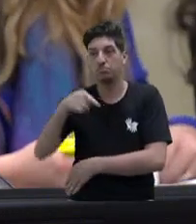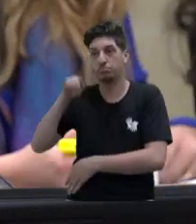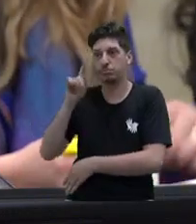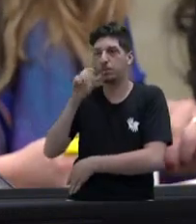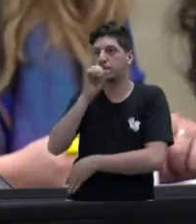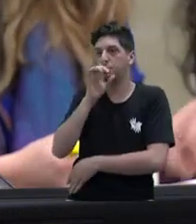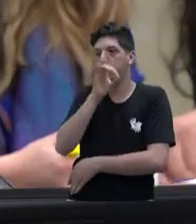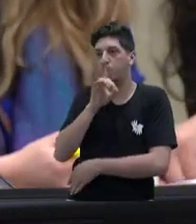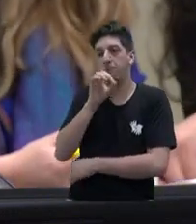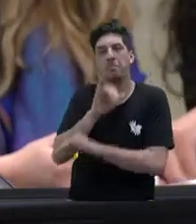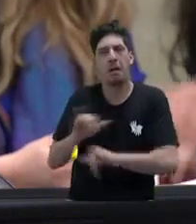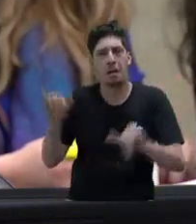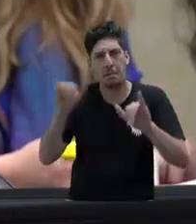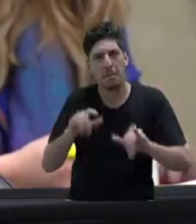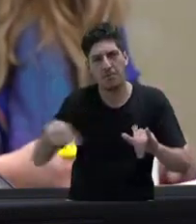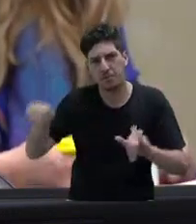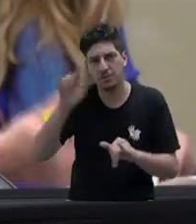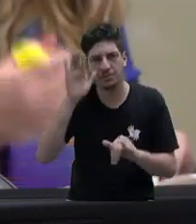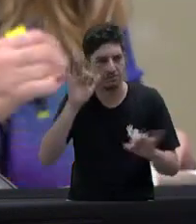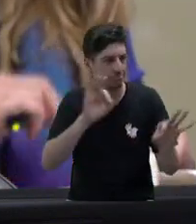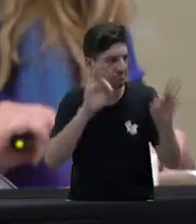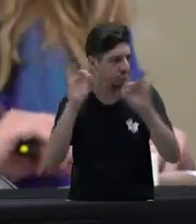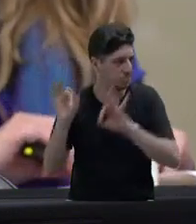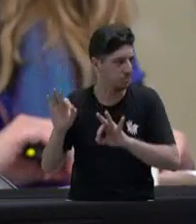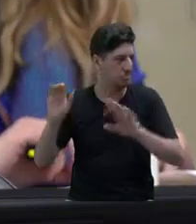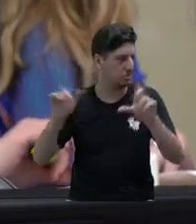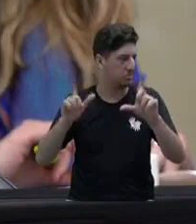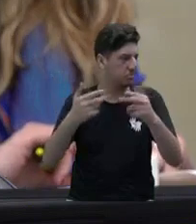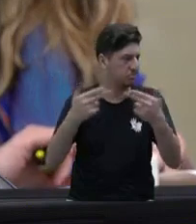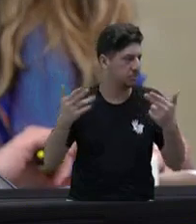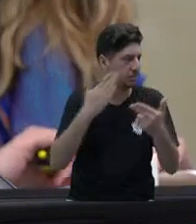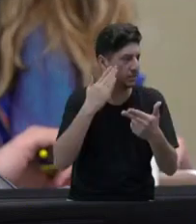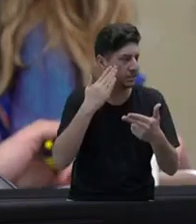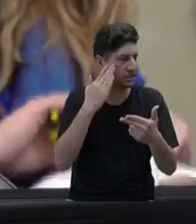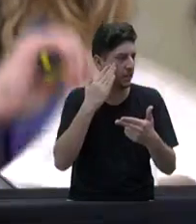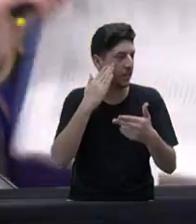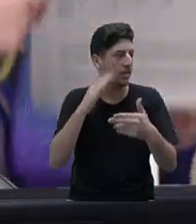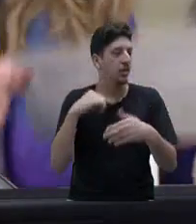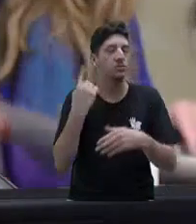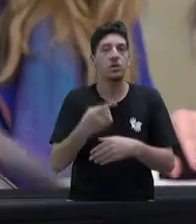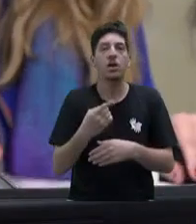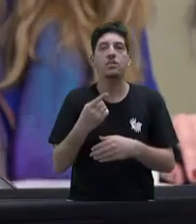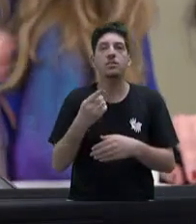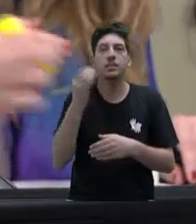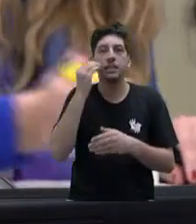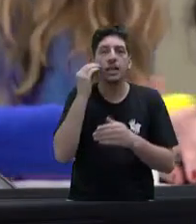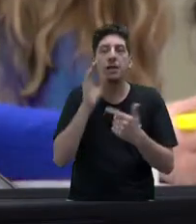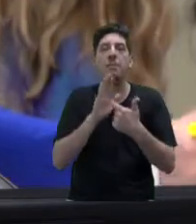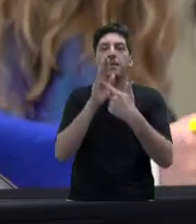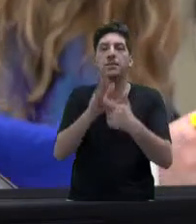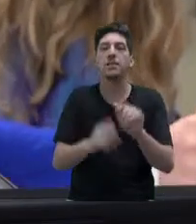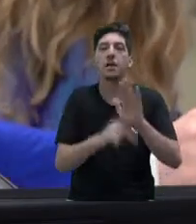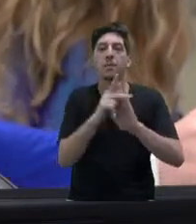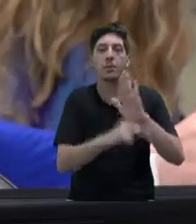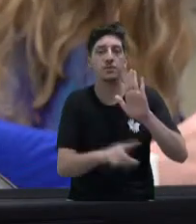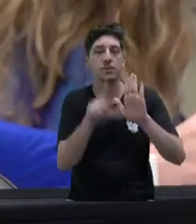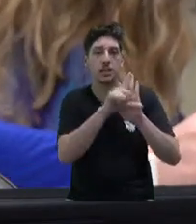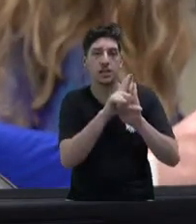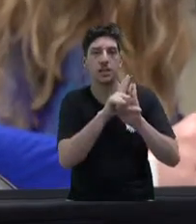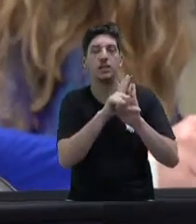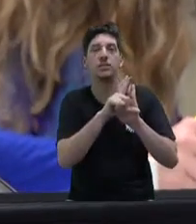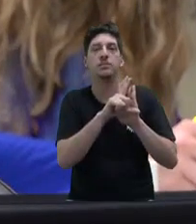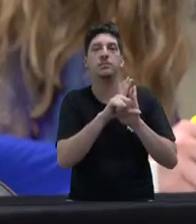notícia em vários veículos de comunicação. Nós estamos estudando apresentar aqui um projeto de lei para